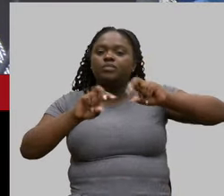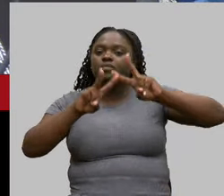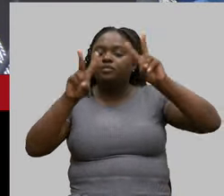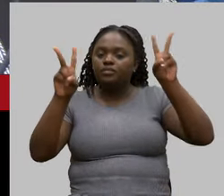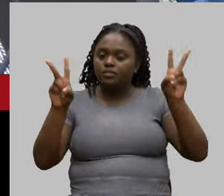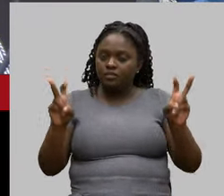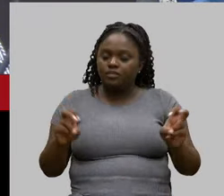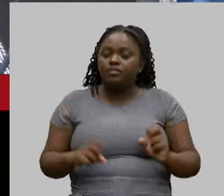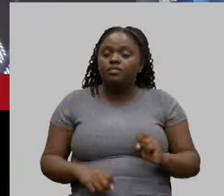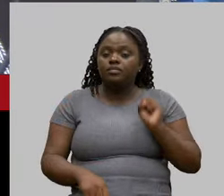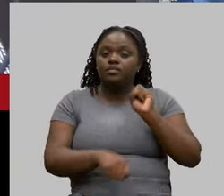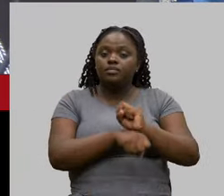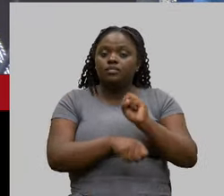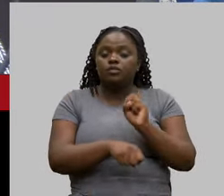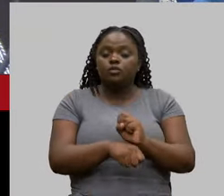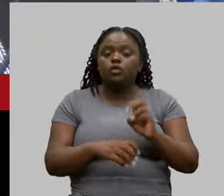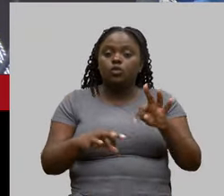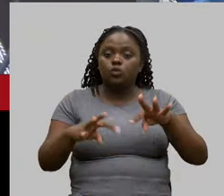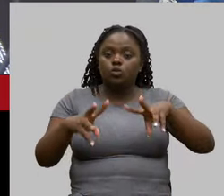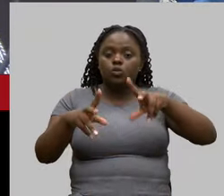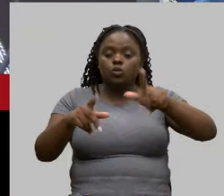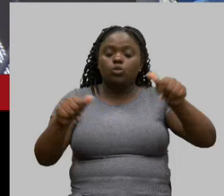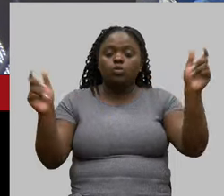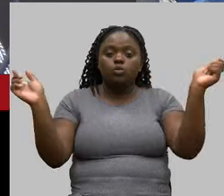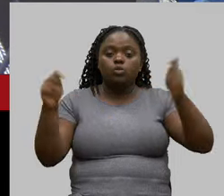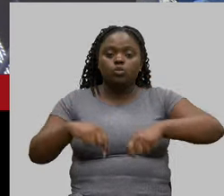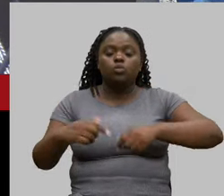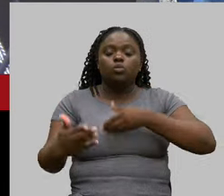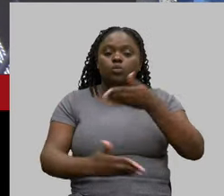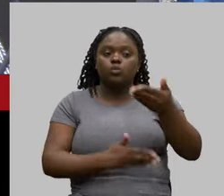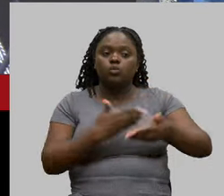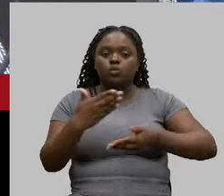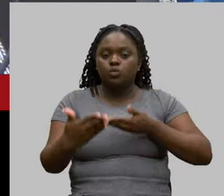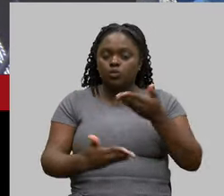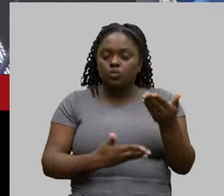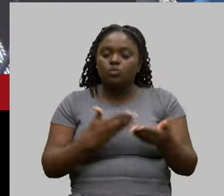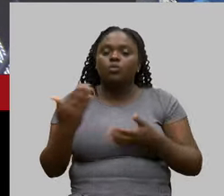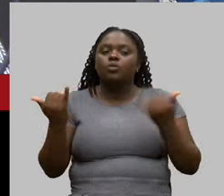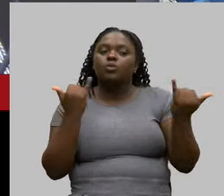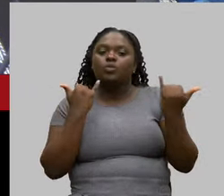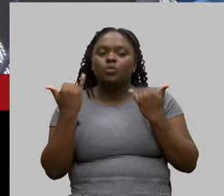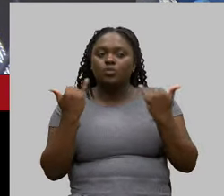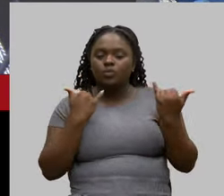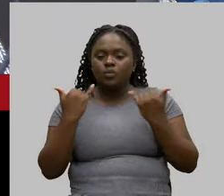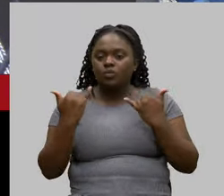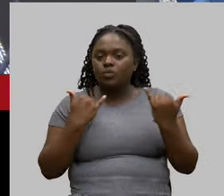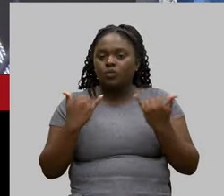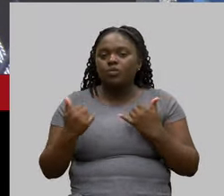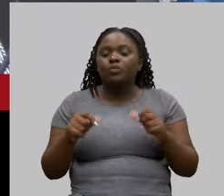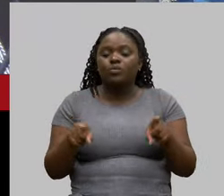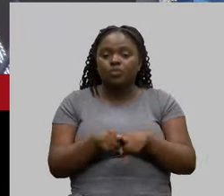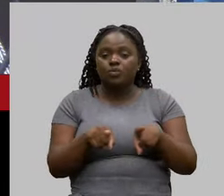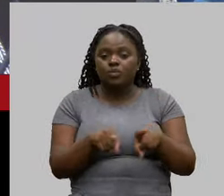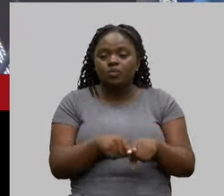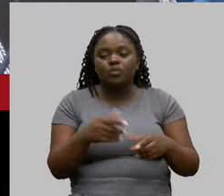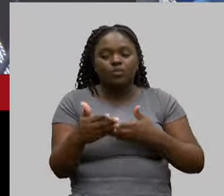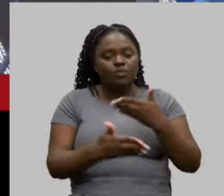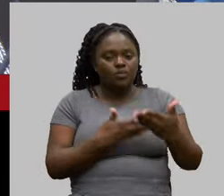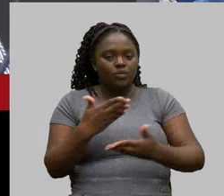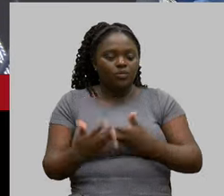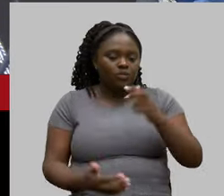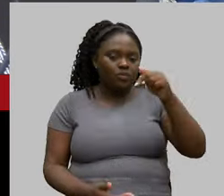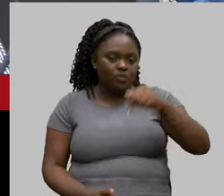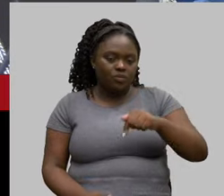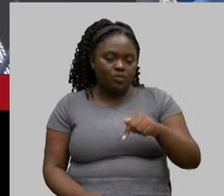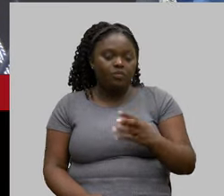Esperamos que todos possam compartilhar as informações que serão compartilhadas aqui